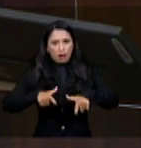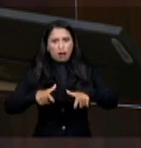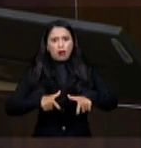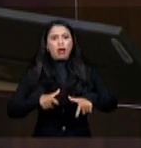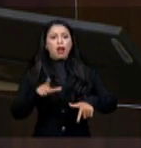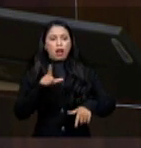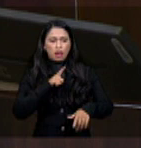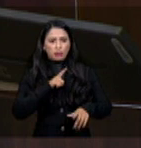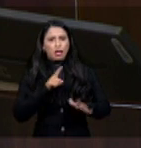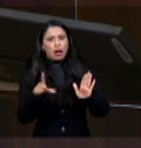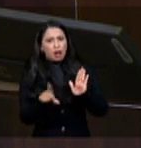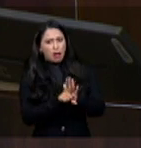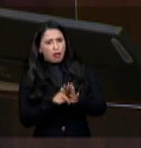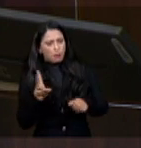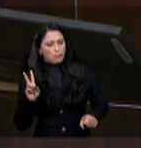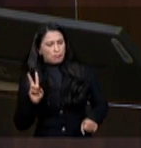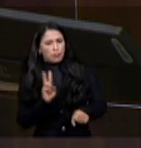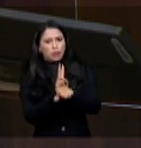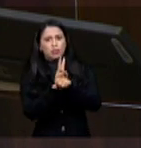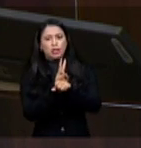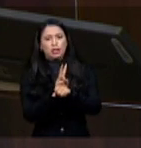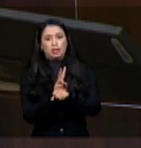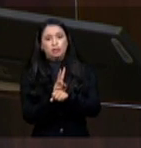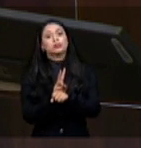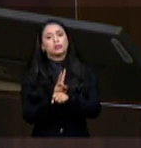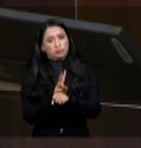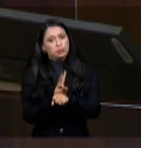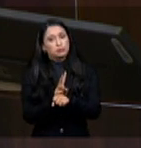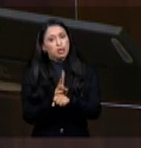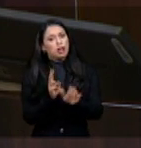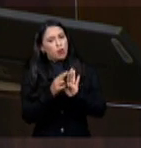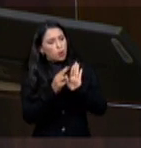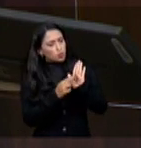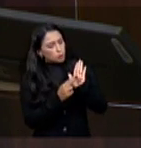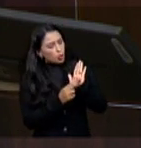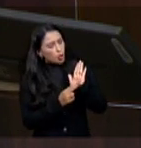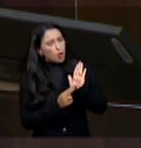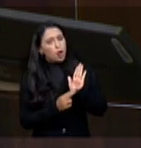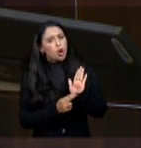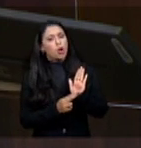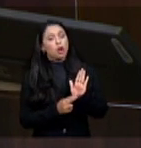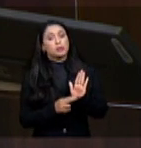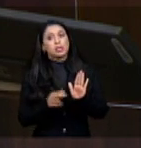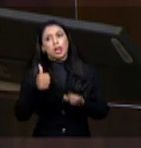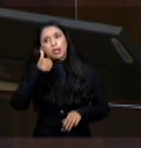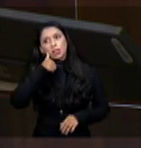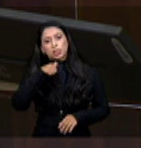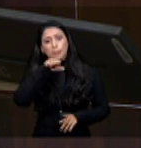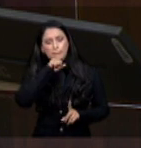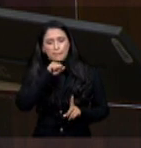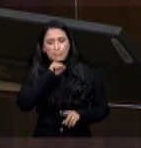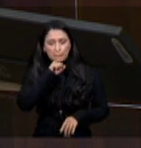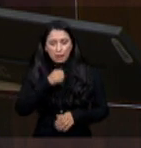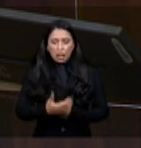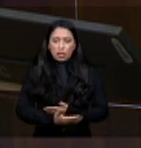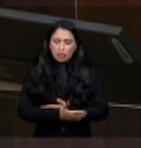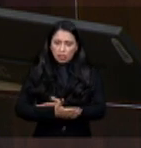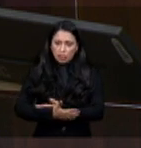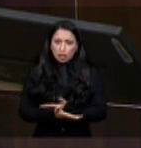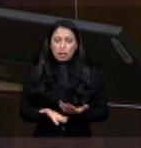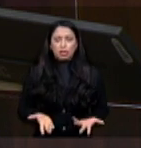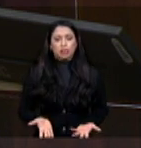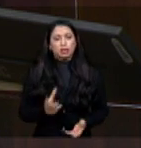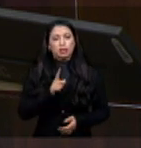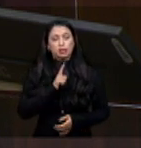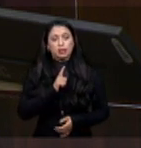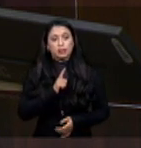tem Ampla proteção legal inclusive o normas direcionadas a proteção da Maternidade impeditivas a discriminação